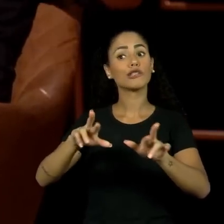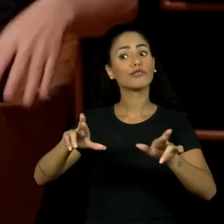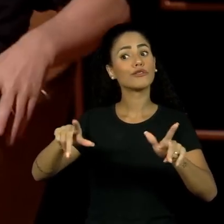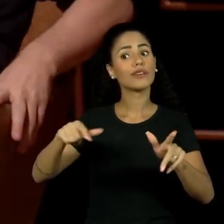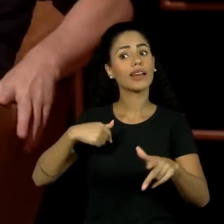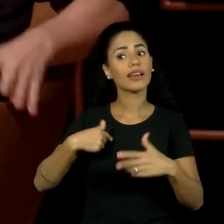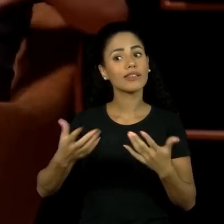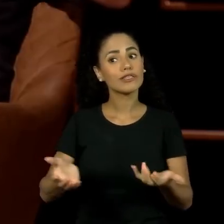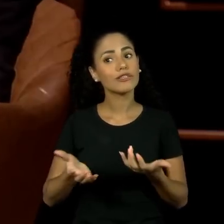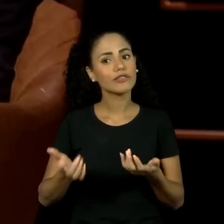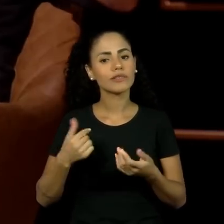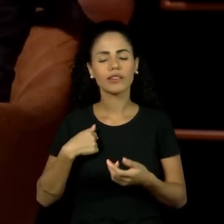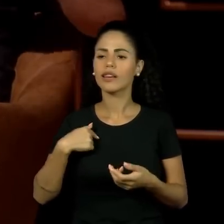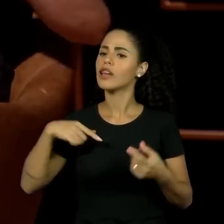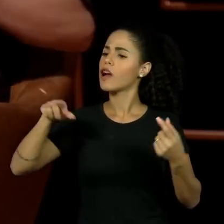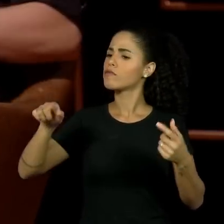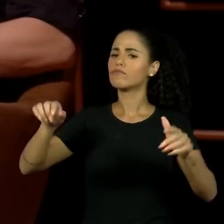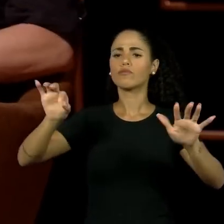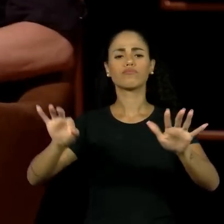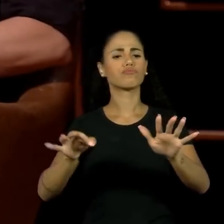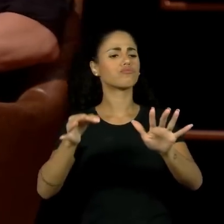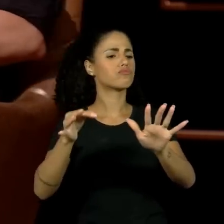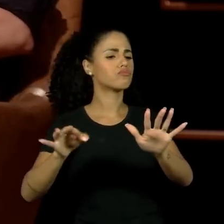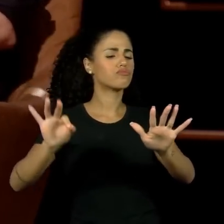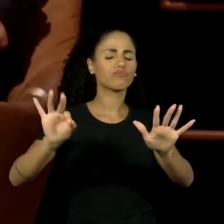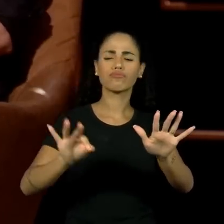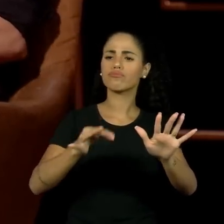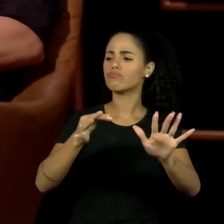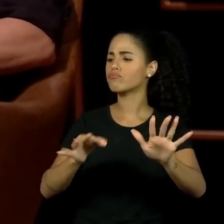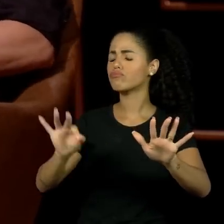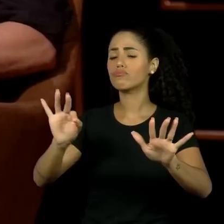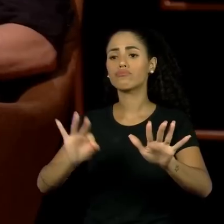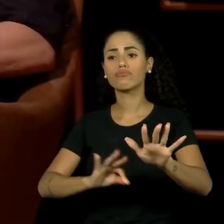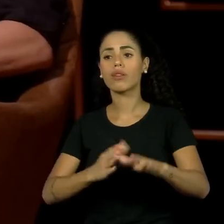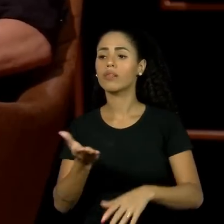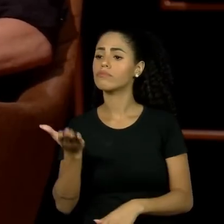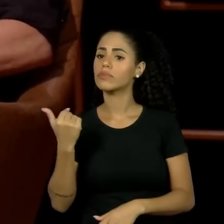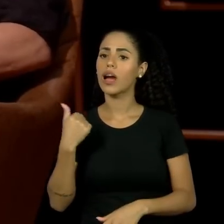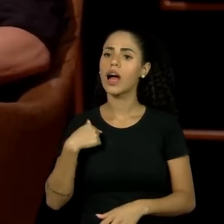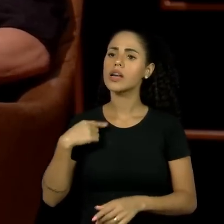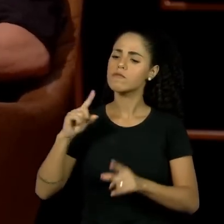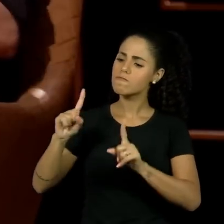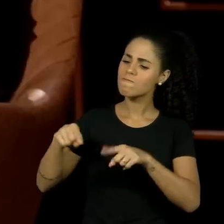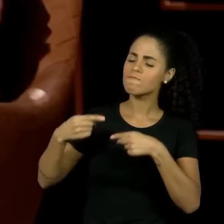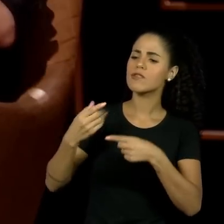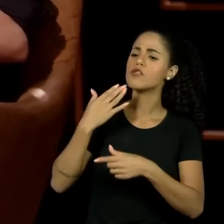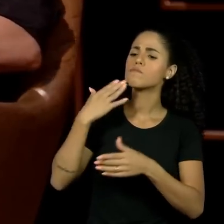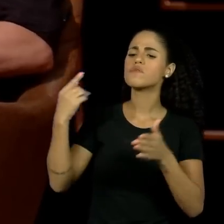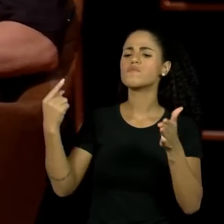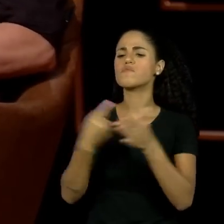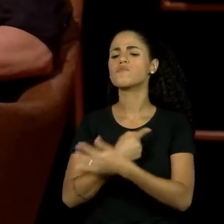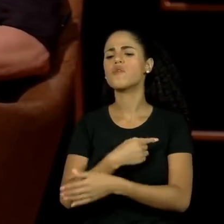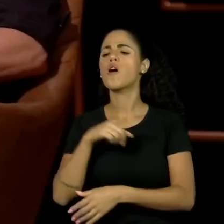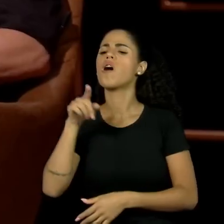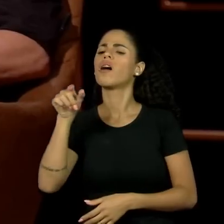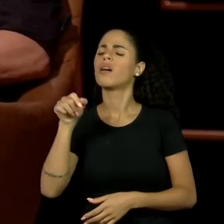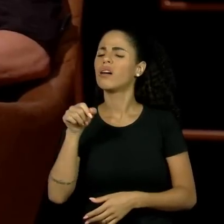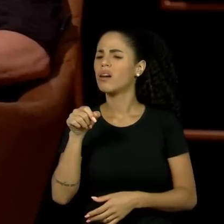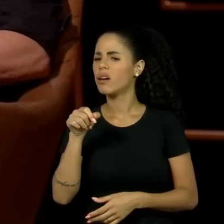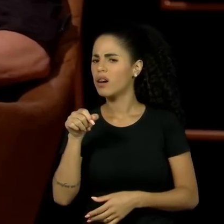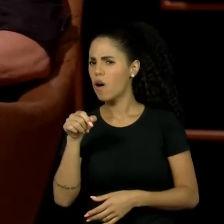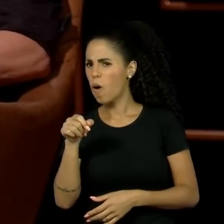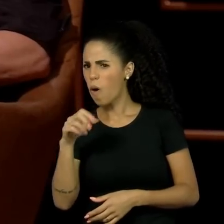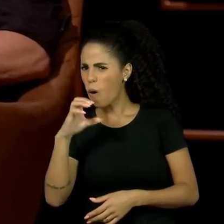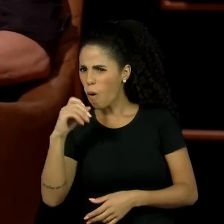mais sinfônica, a minha produtora, Niela Jordan, me deu uma provocada. Falei assim, por que você não faz uma ópera?